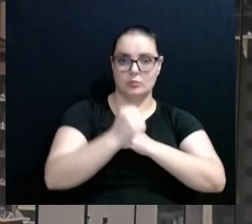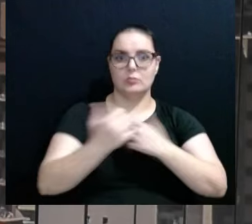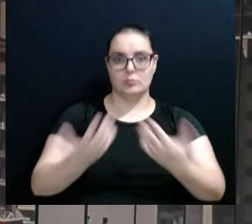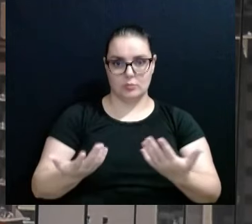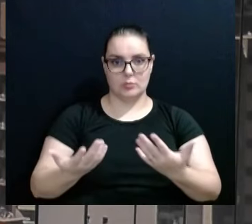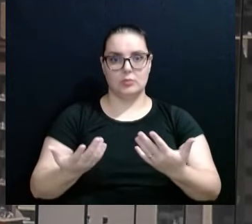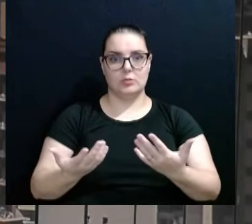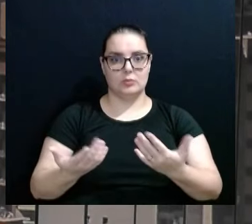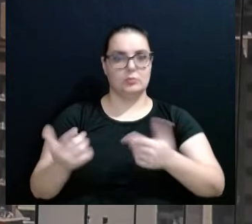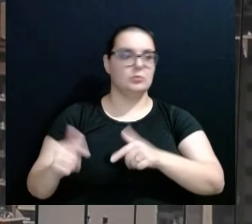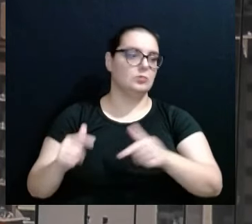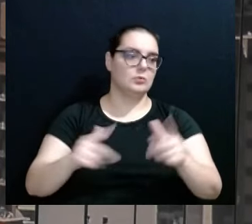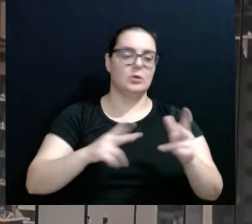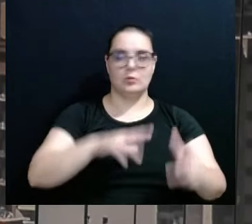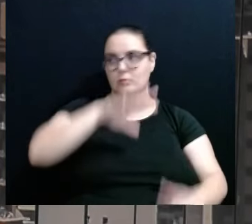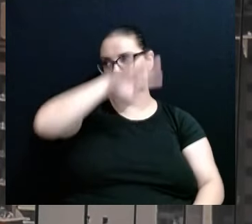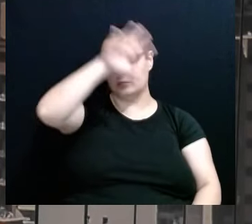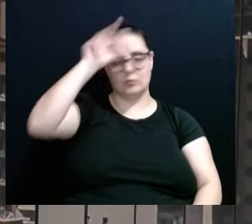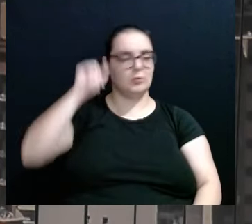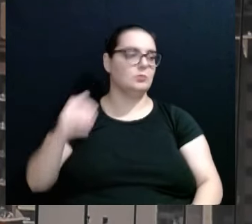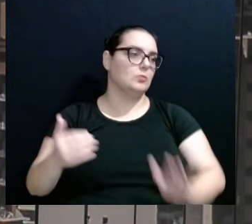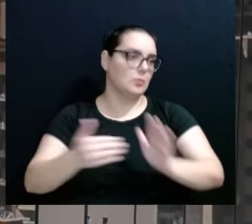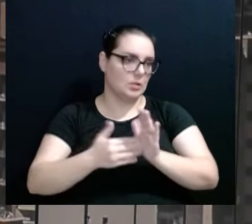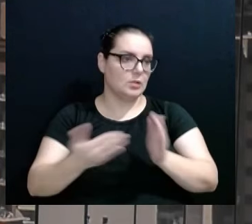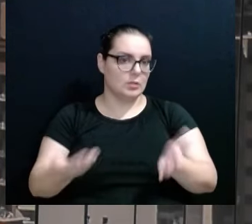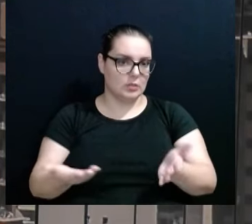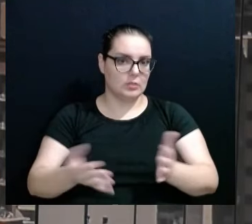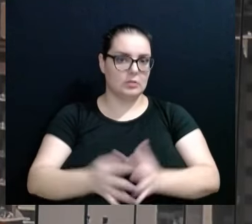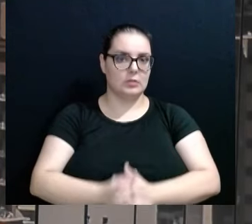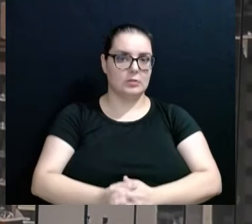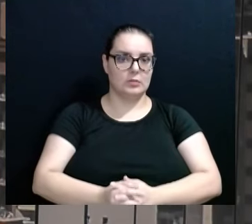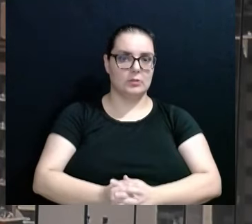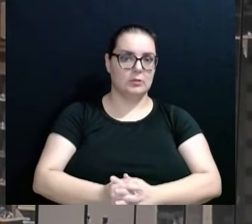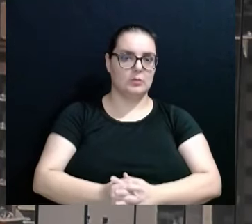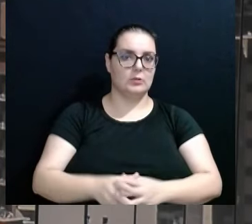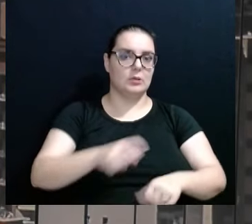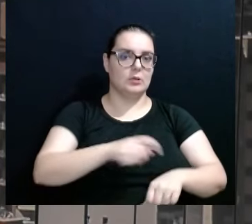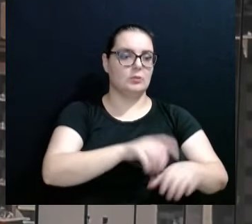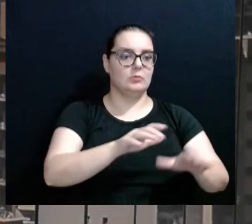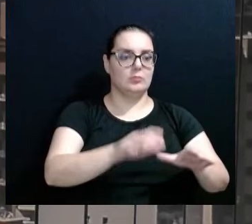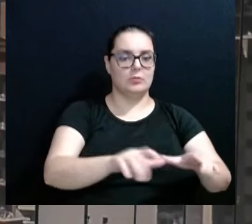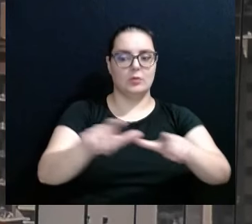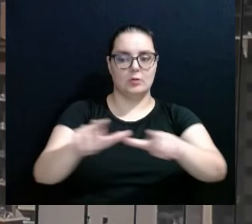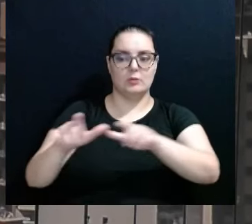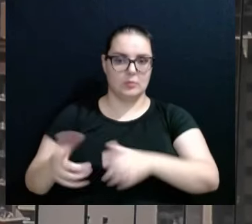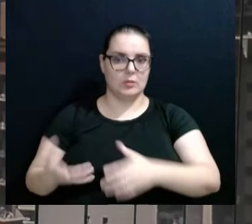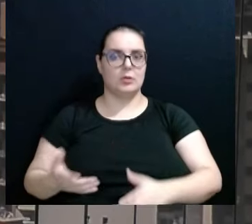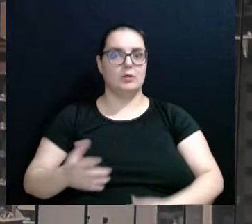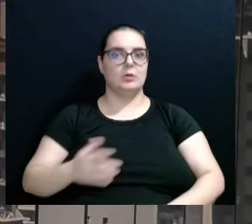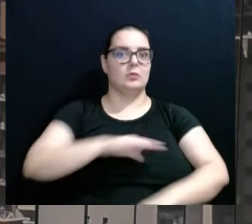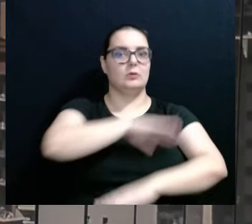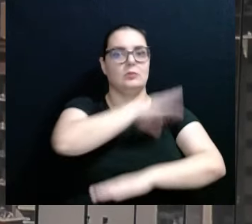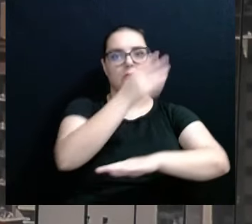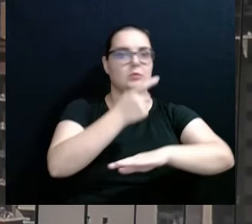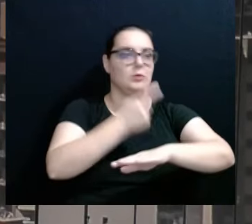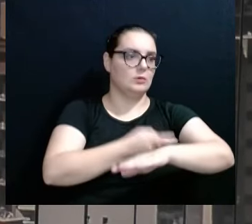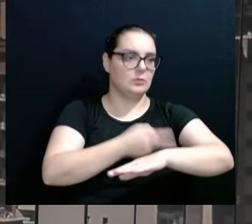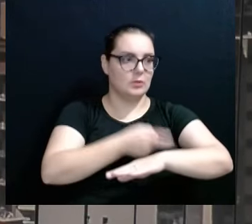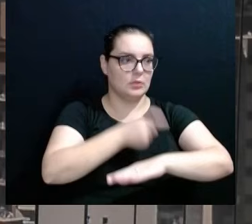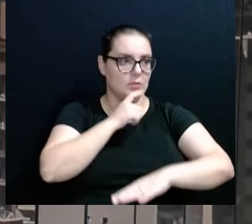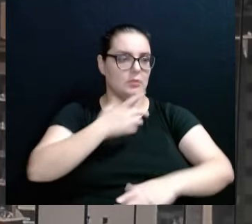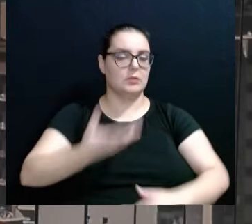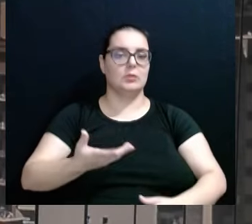claro, proteger lugares como a Amazônia e até mesmo aí esses setores, quando o senhor fala da camada